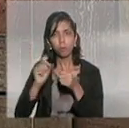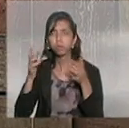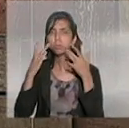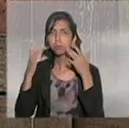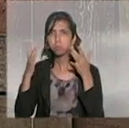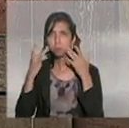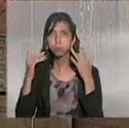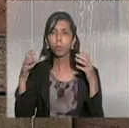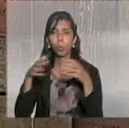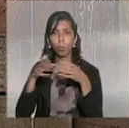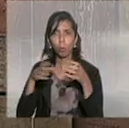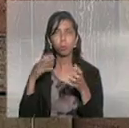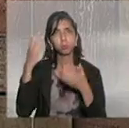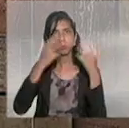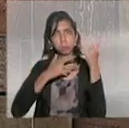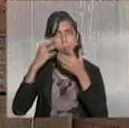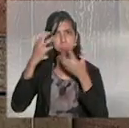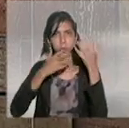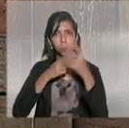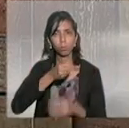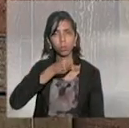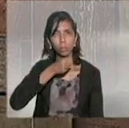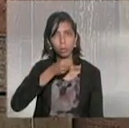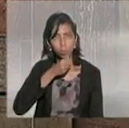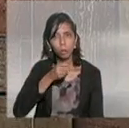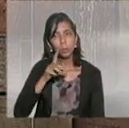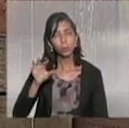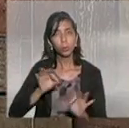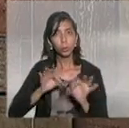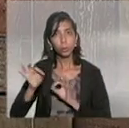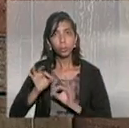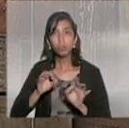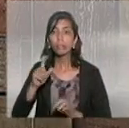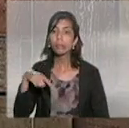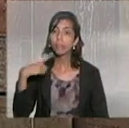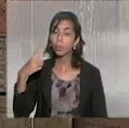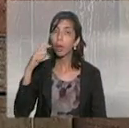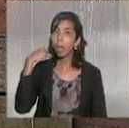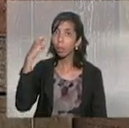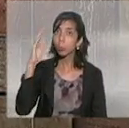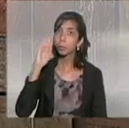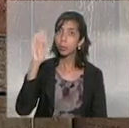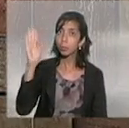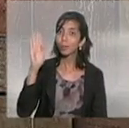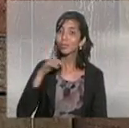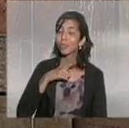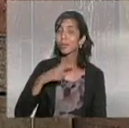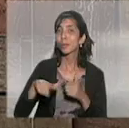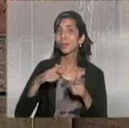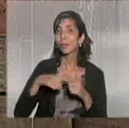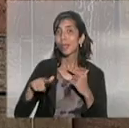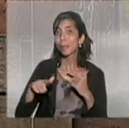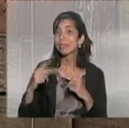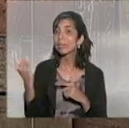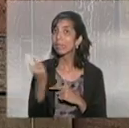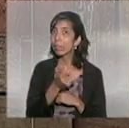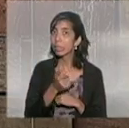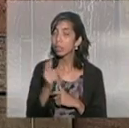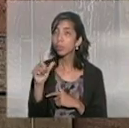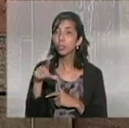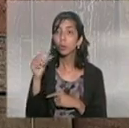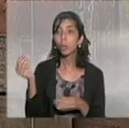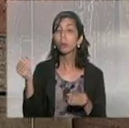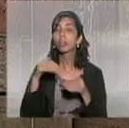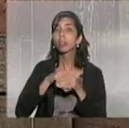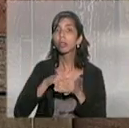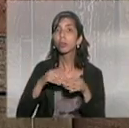como corista nesse projeto. Logo depois, os atores principais da peça tiveram um problema com a produção, eles saíram e eles escolheram